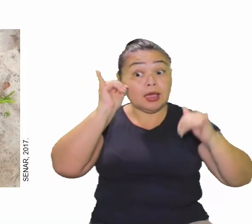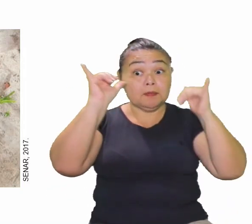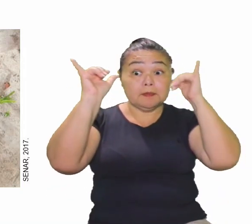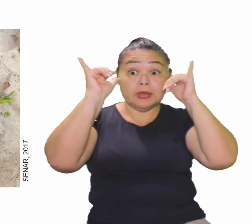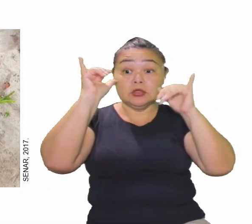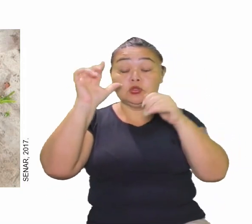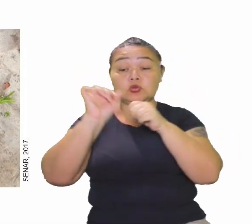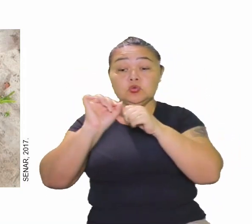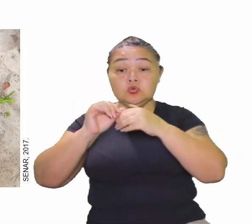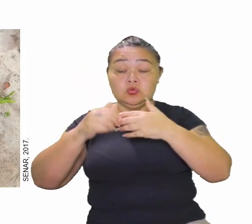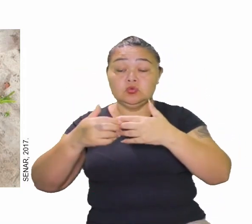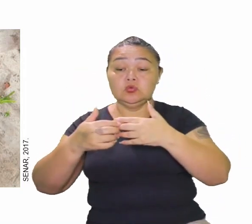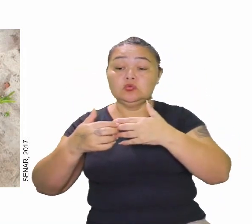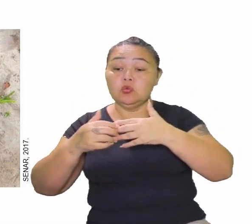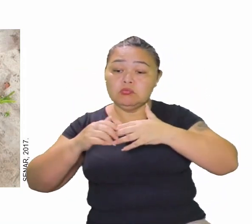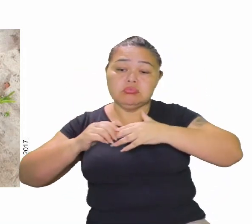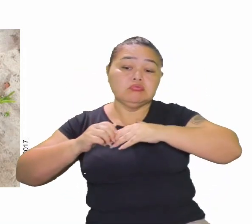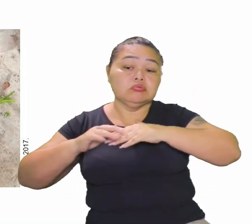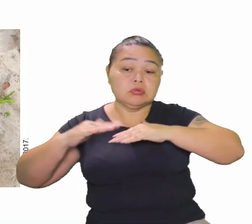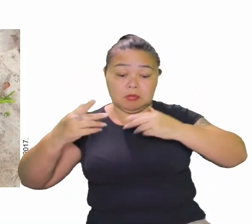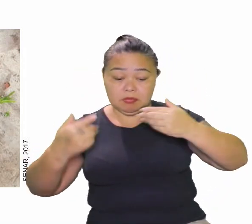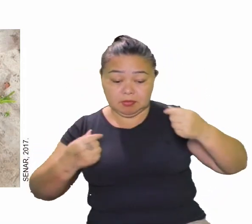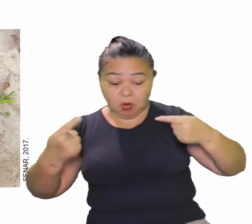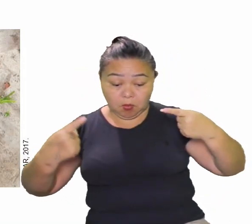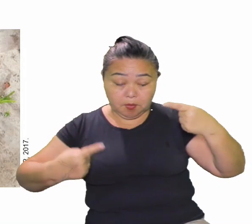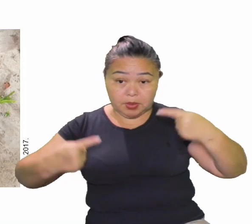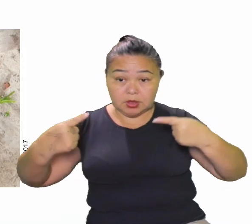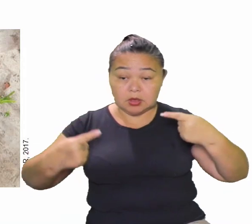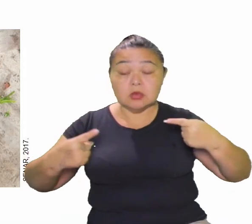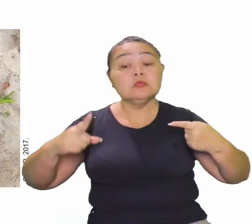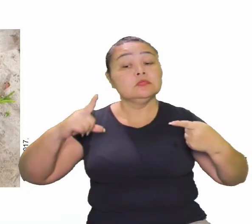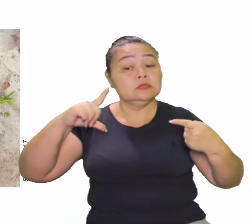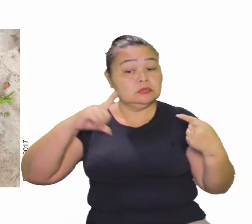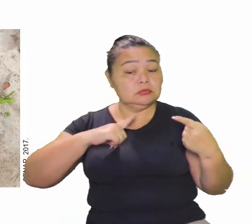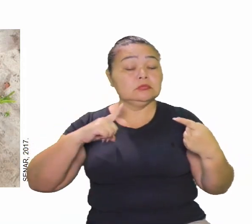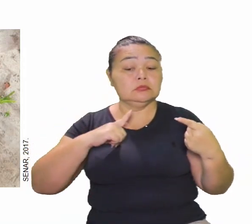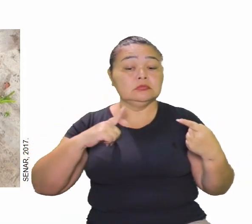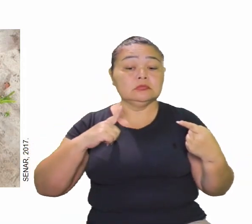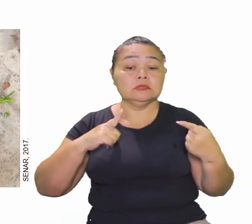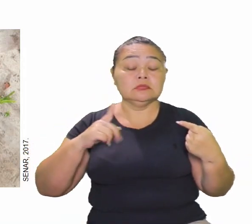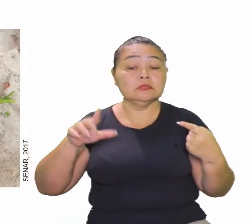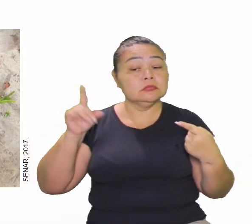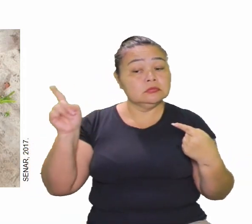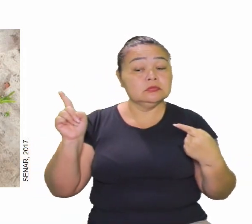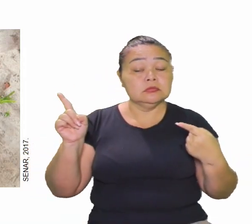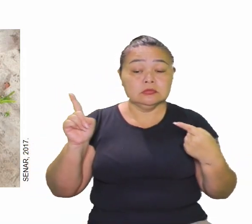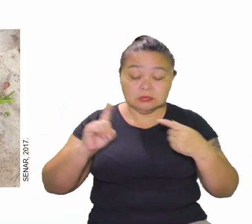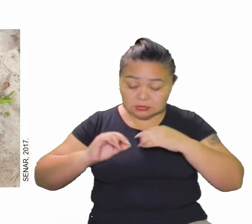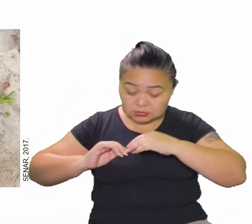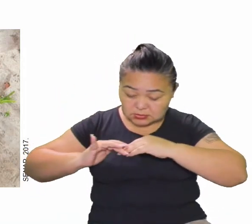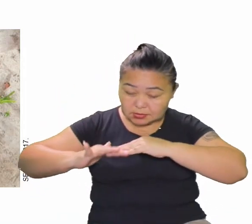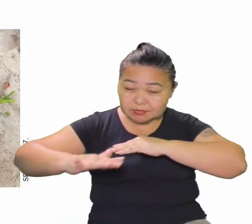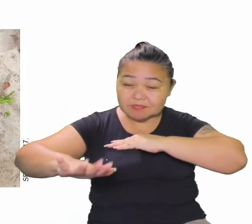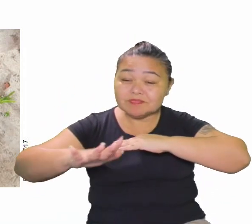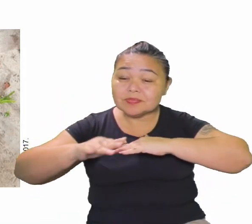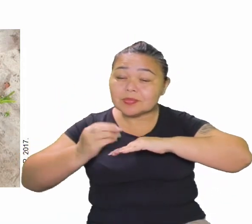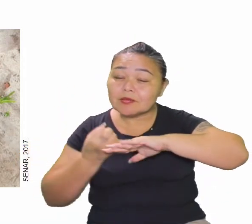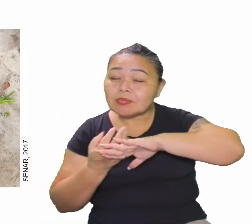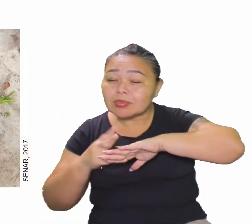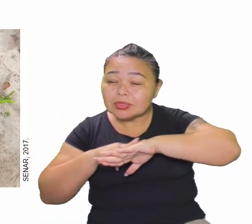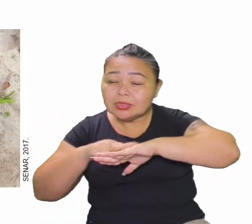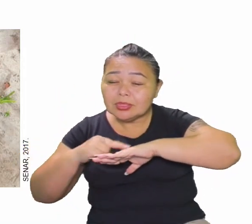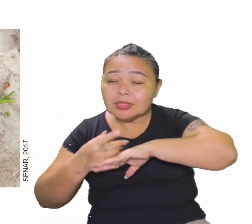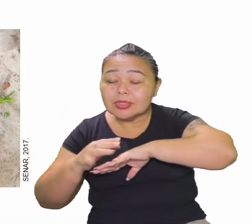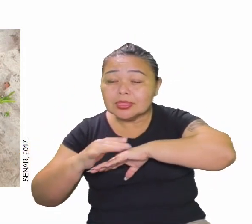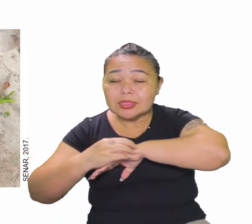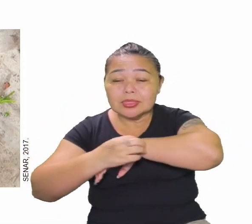a ação, né, dessa competição que pode existir, né, dessas ervas daninhas em relação à